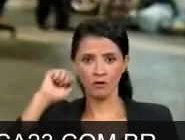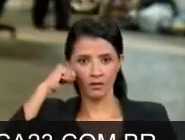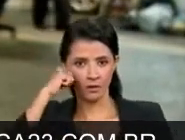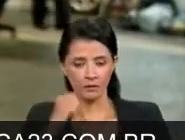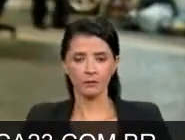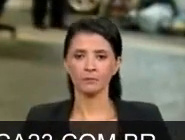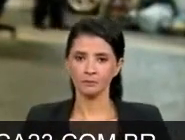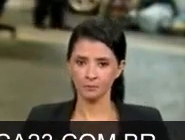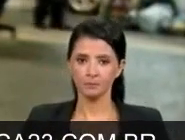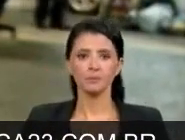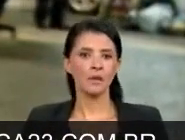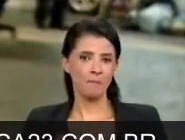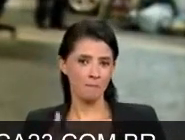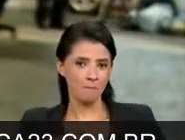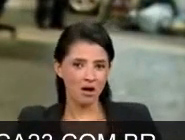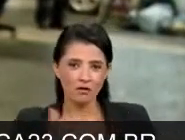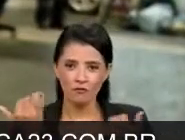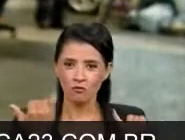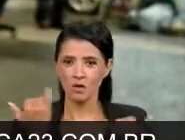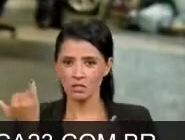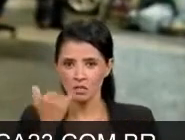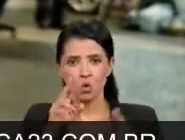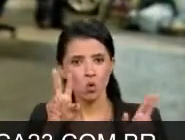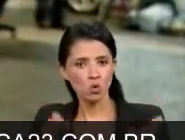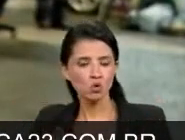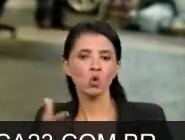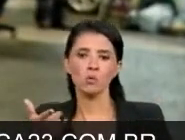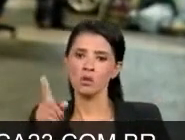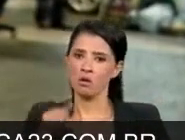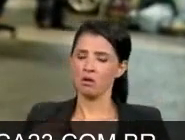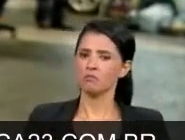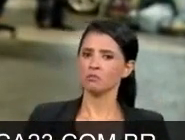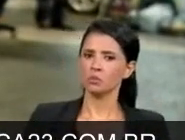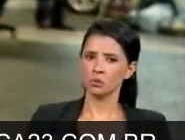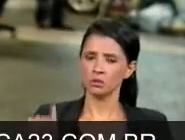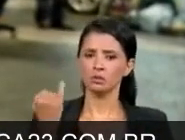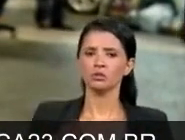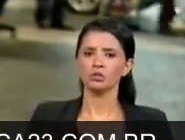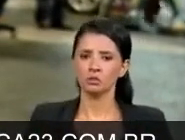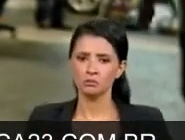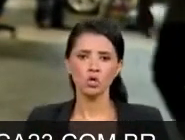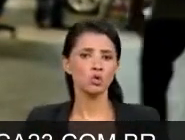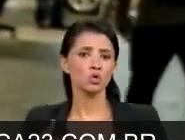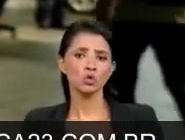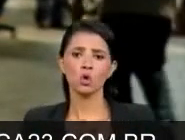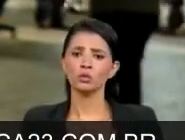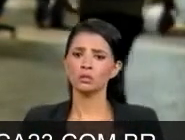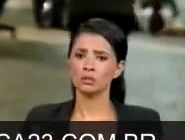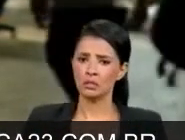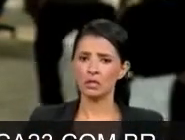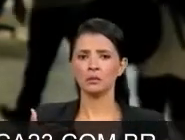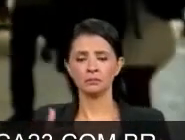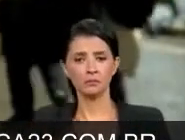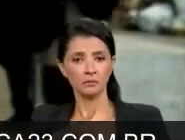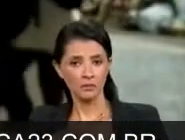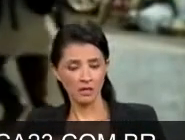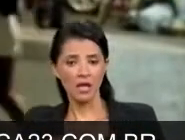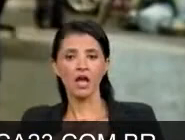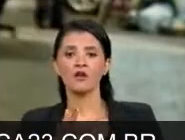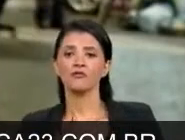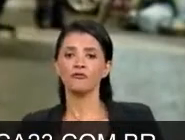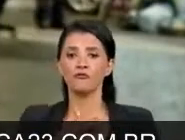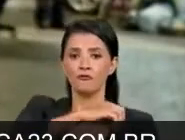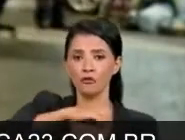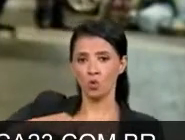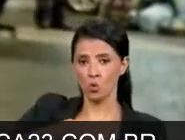negra. Para maiores informações sobre este tema, que é muito importante, basta acessar o site da Fiocruz